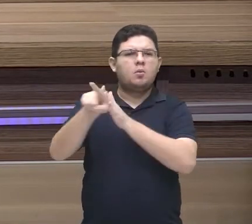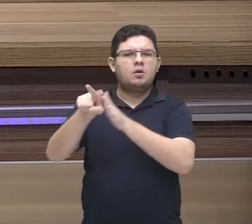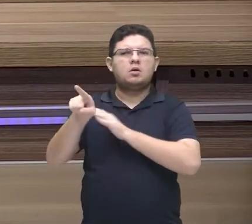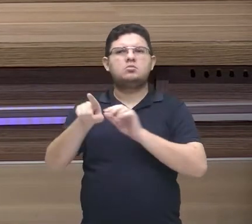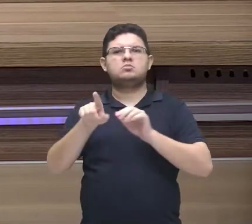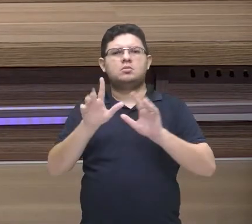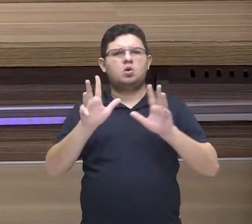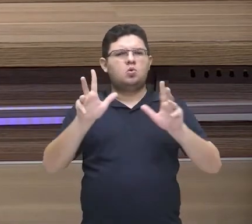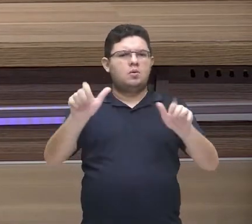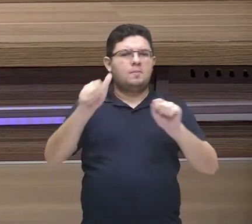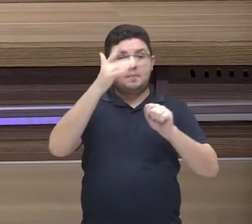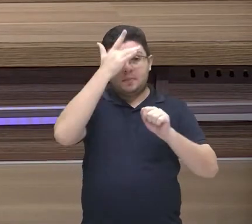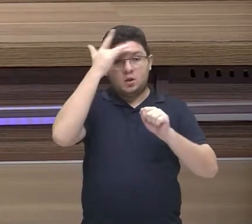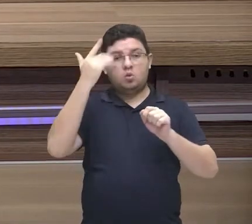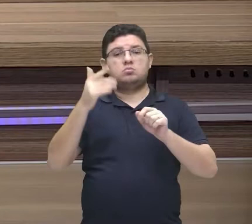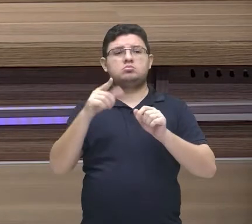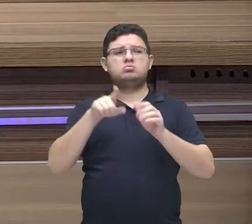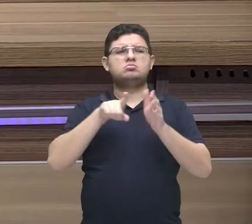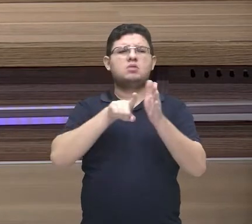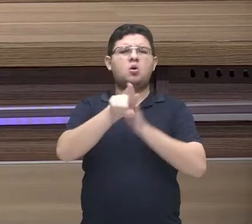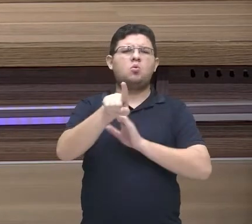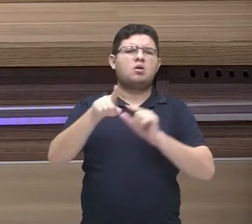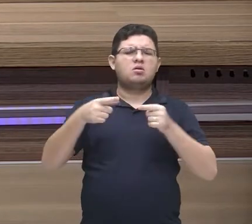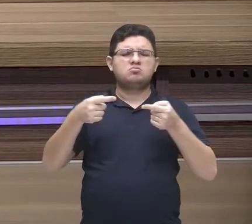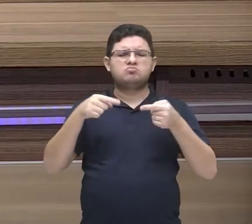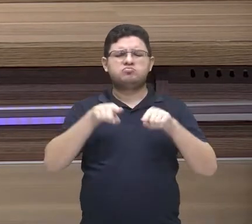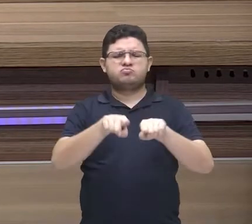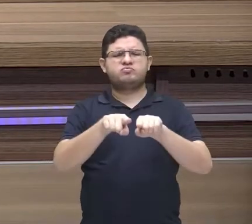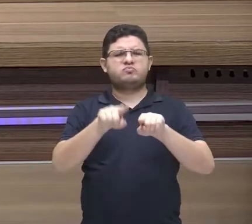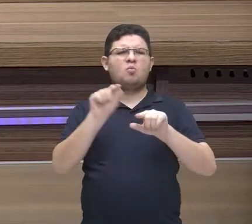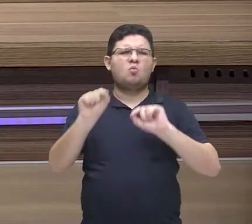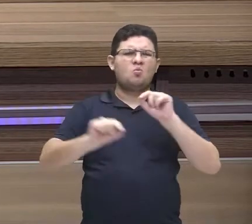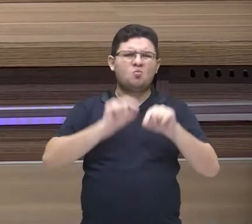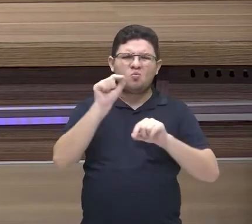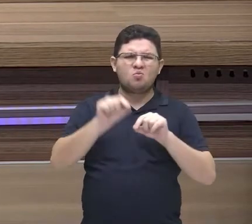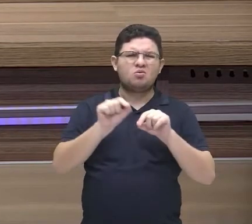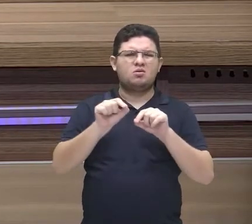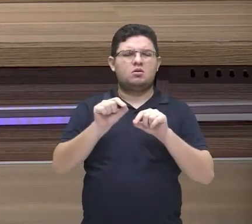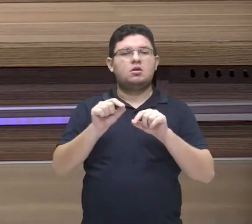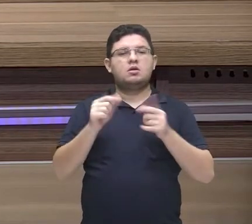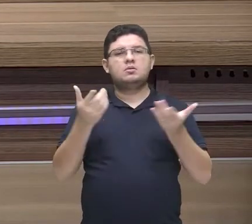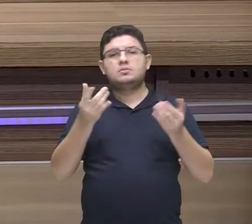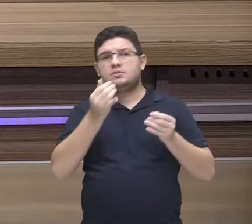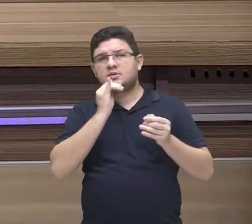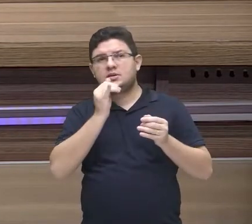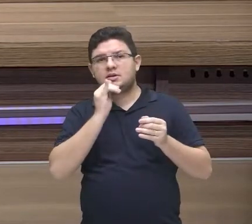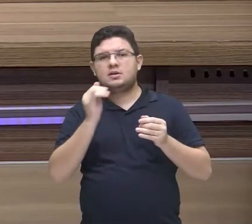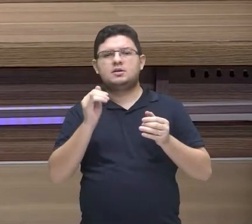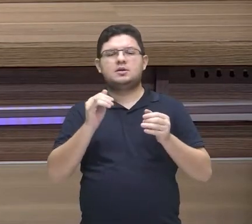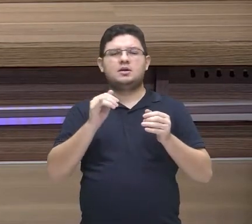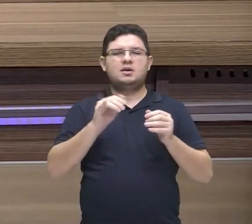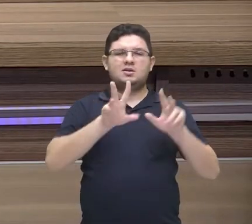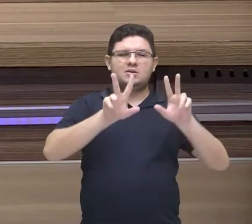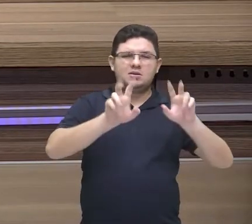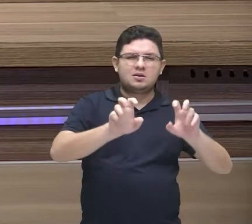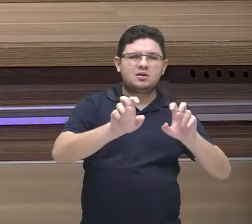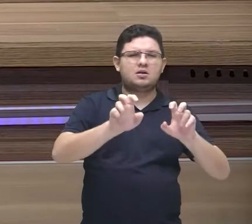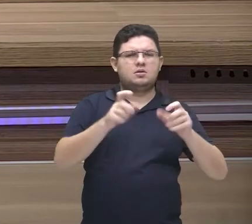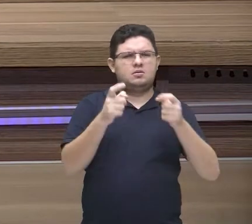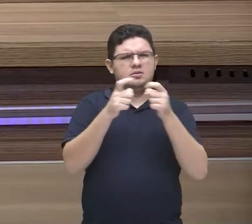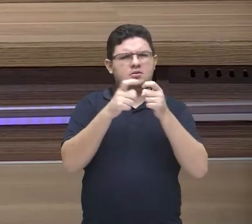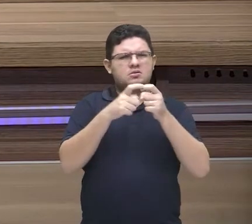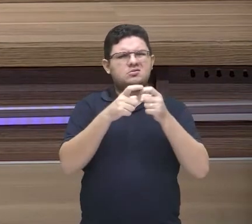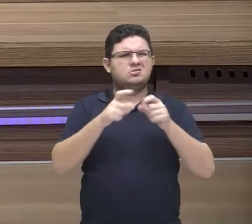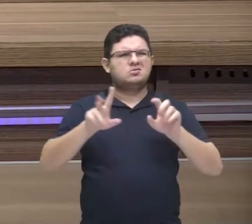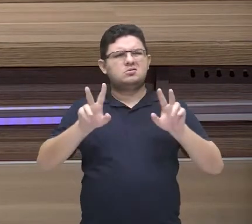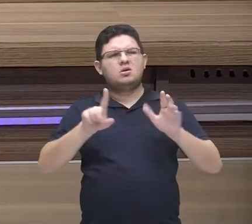aula em faculdade, a gente conversa com alunos já de faculdades, né, na área da medicina, na área do direito, e tudo, a gente pergunta o que é sexo?